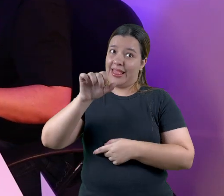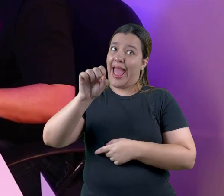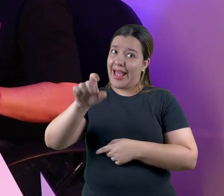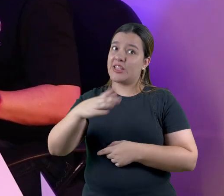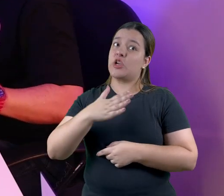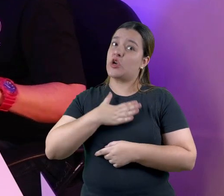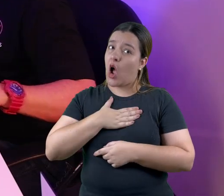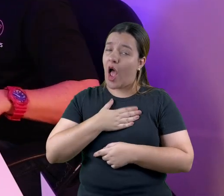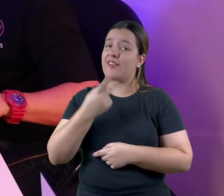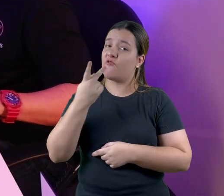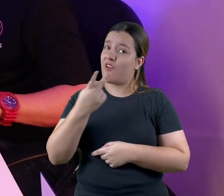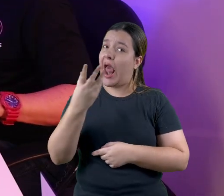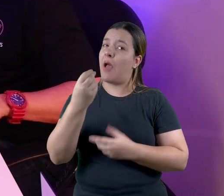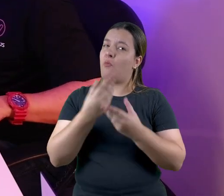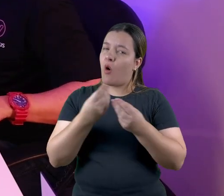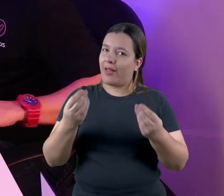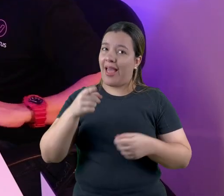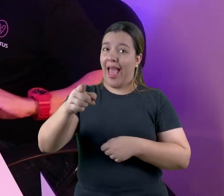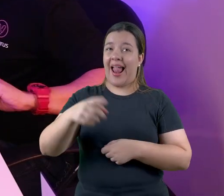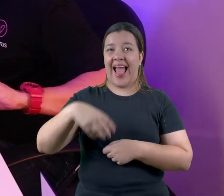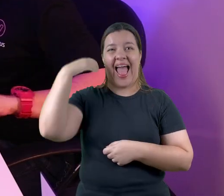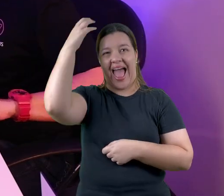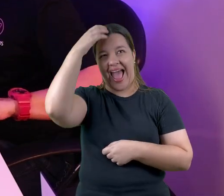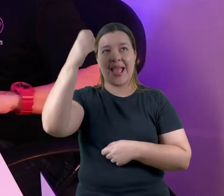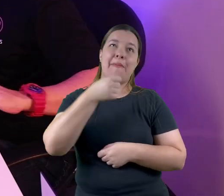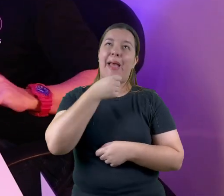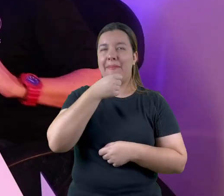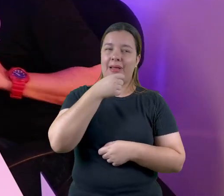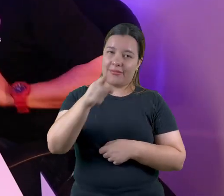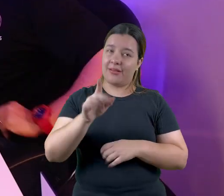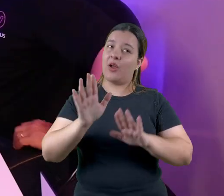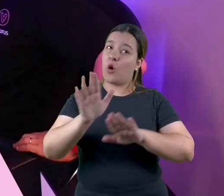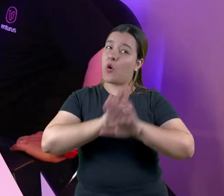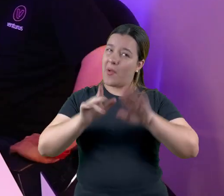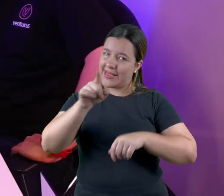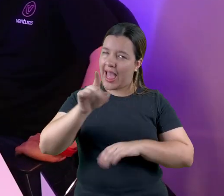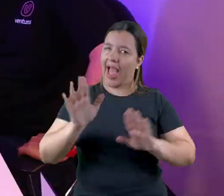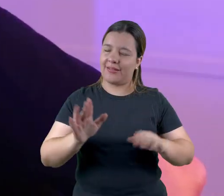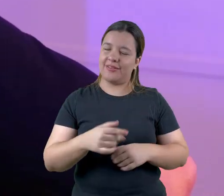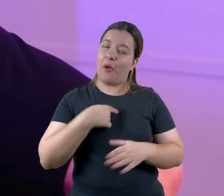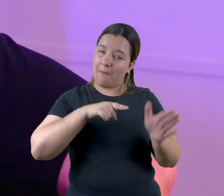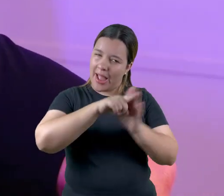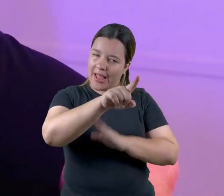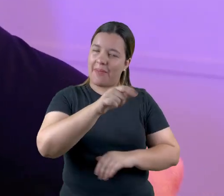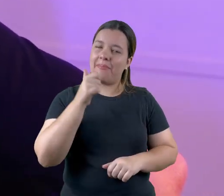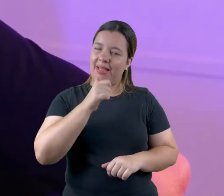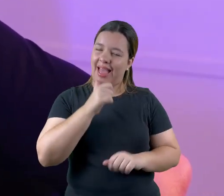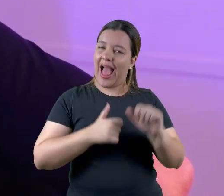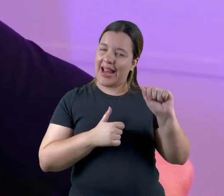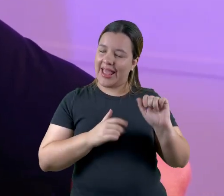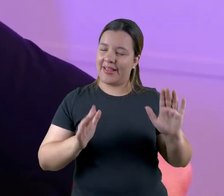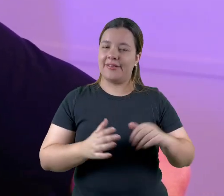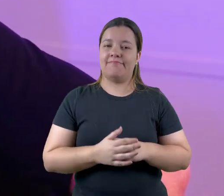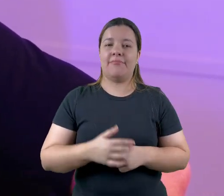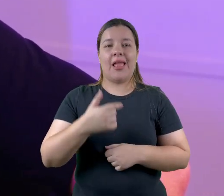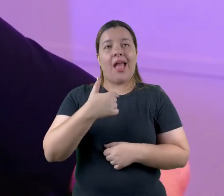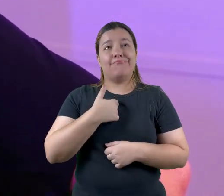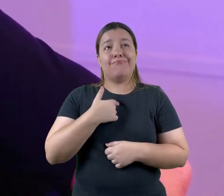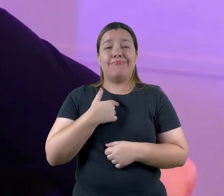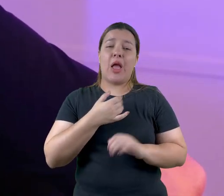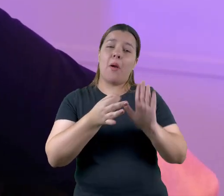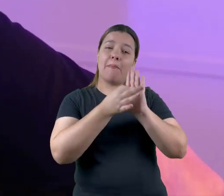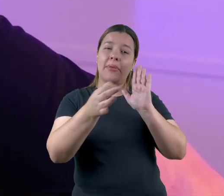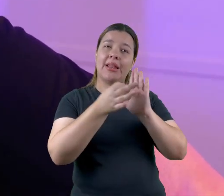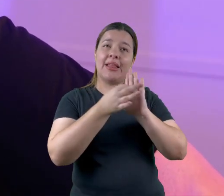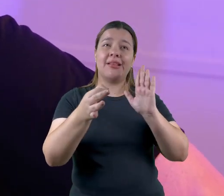né Você também é a rainha do microfone né rainha do microfone aqui hoje Ô Aline eu falei né eu tenho uma